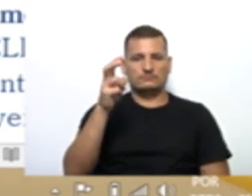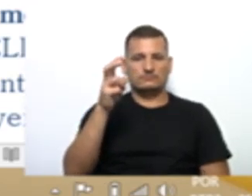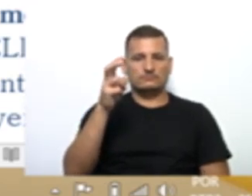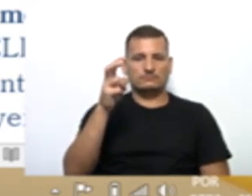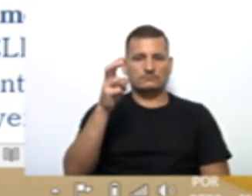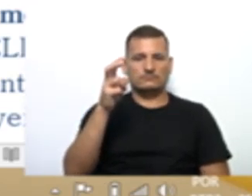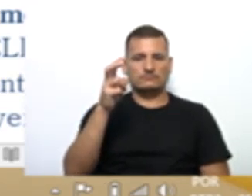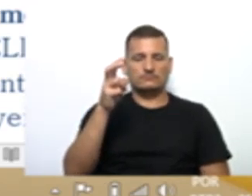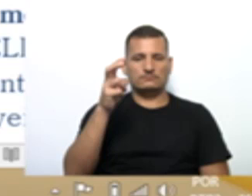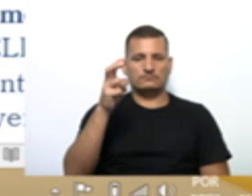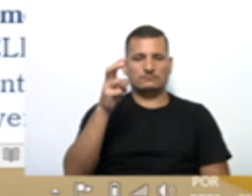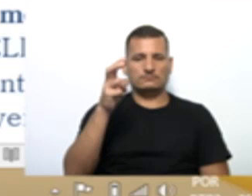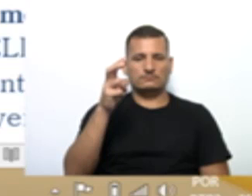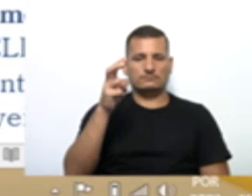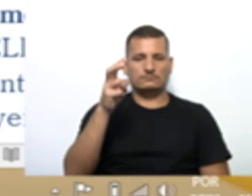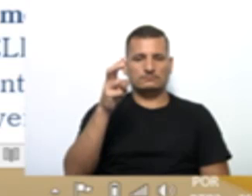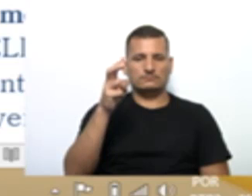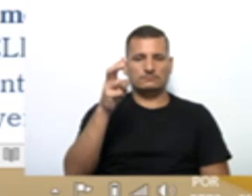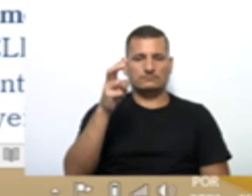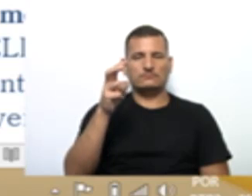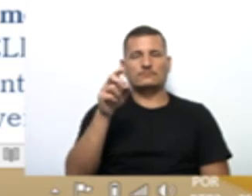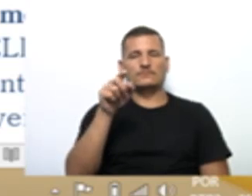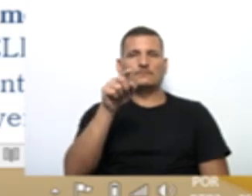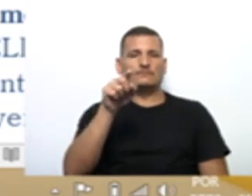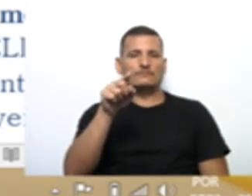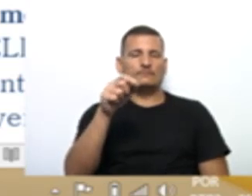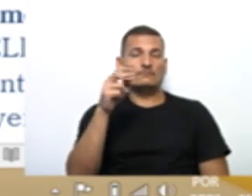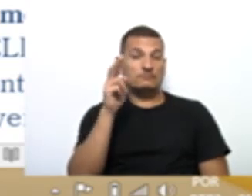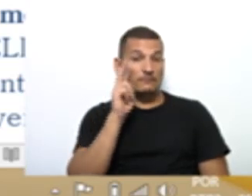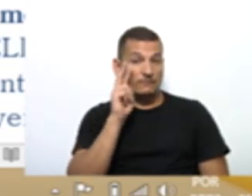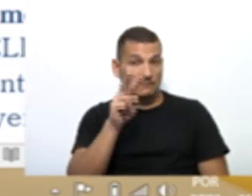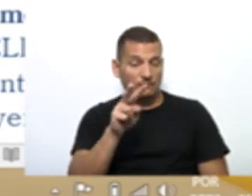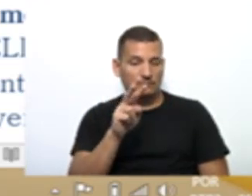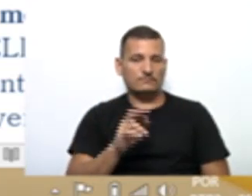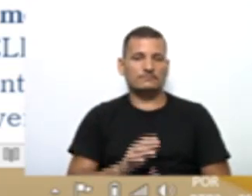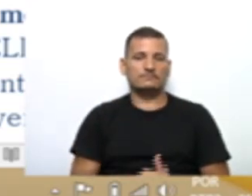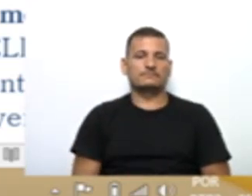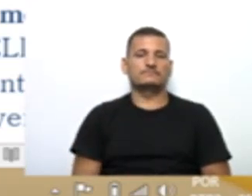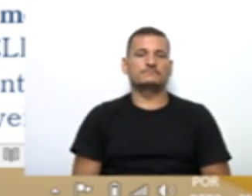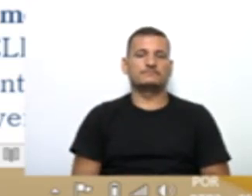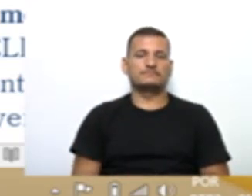vem previamente configurado, mas você deve conferir para não correr o risco.